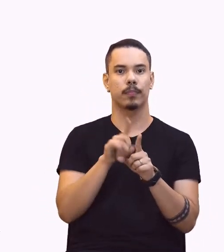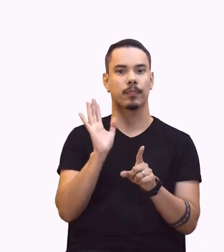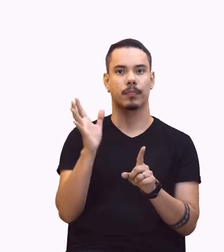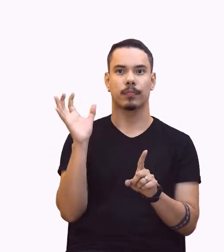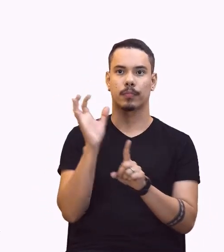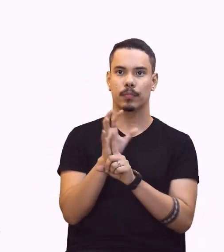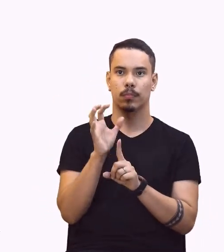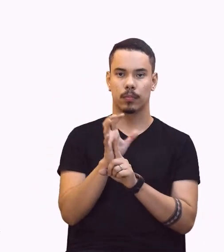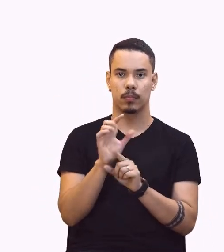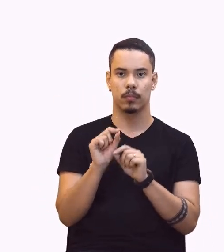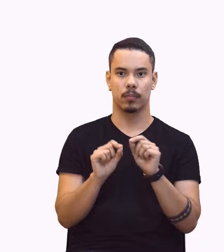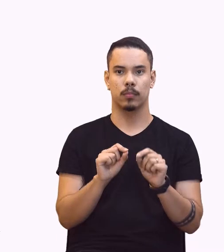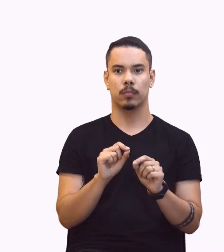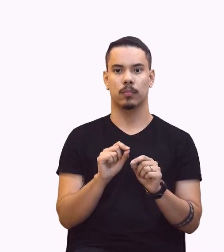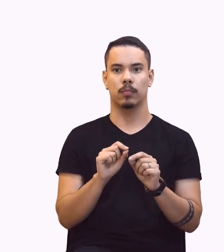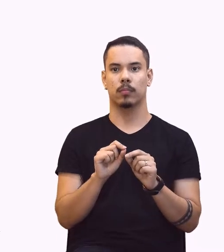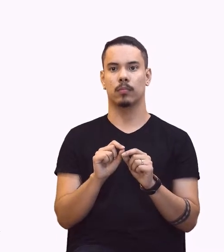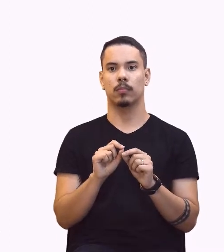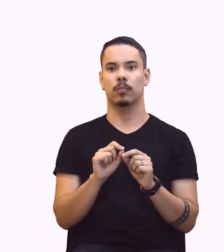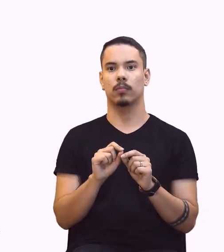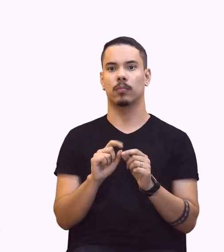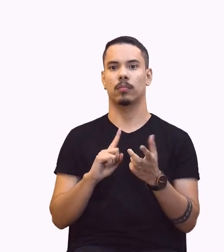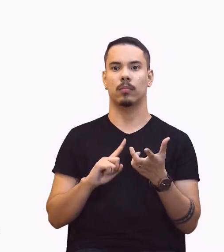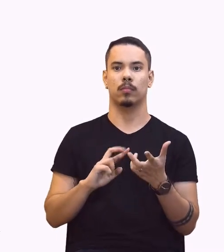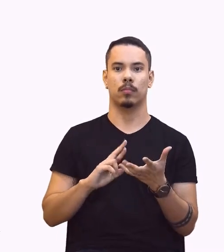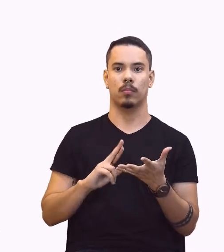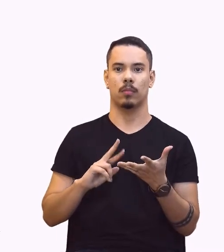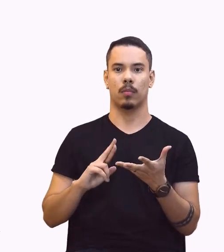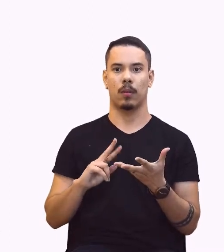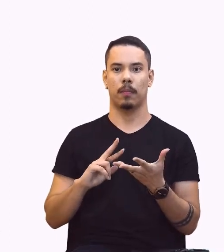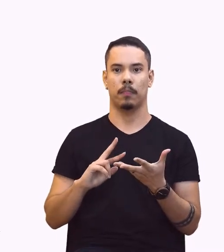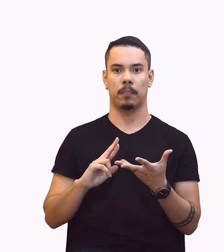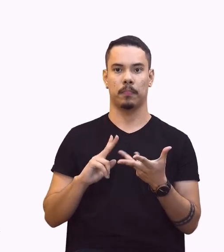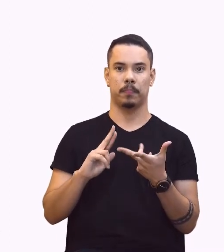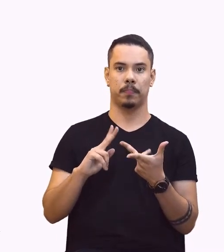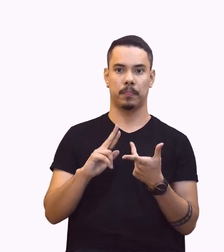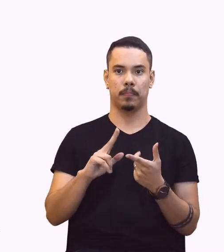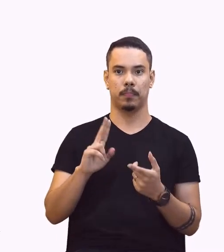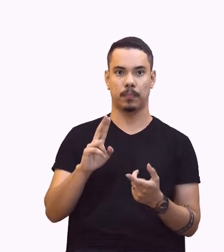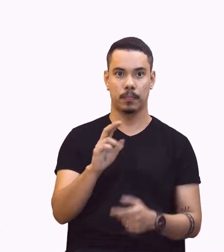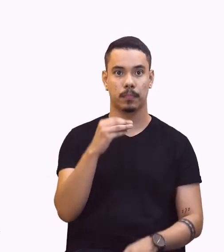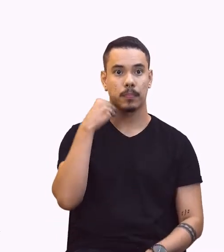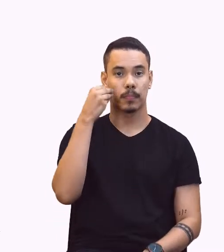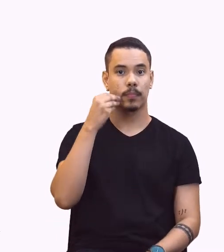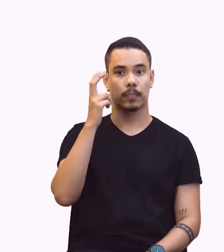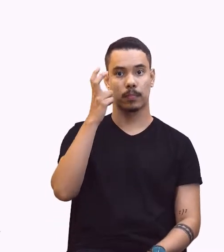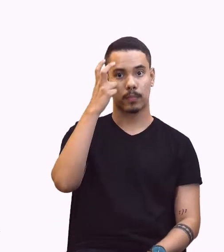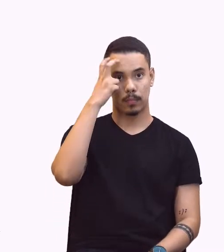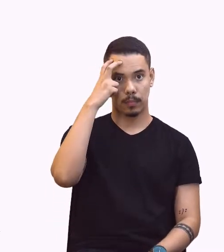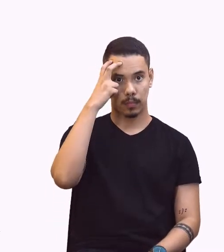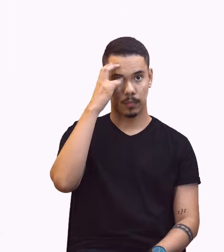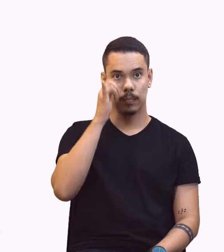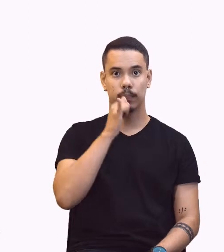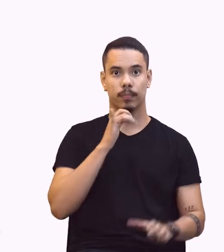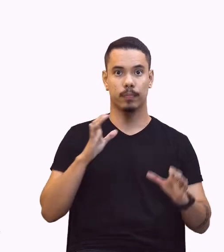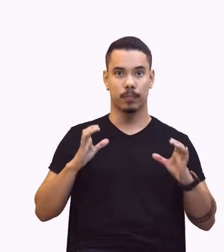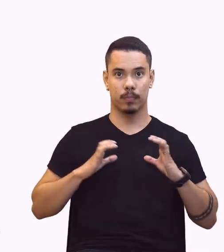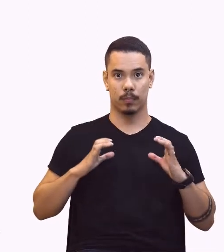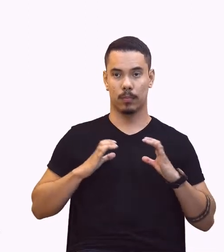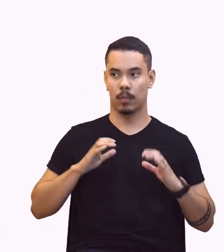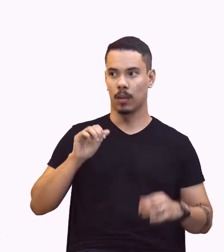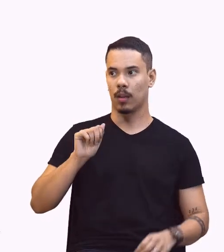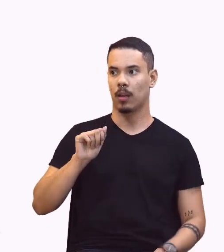influenciada pela mistura de diversas experiências culturais. A cidade de Alexandria, lá